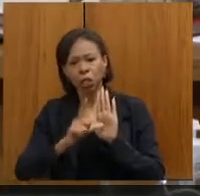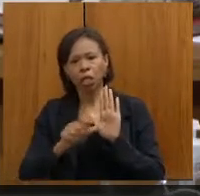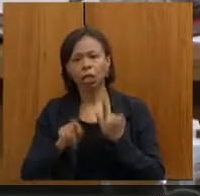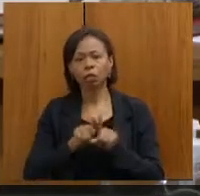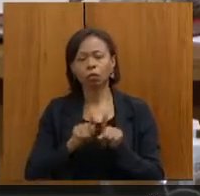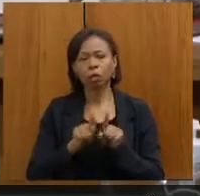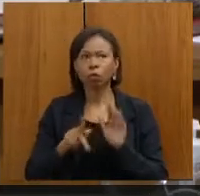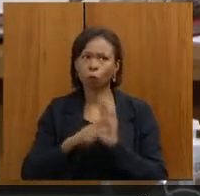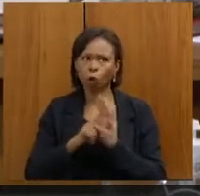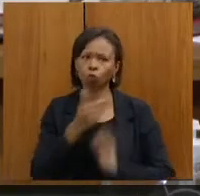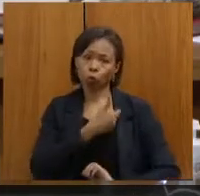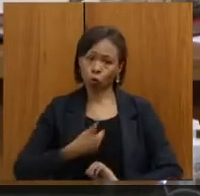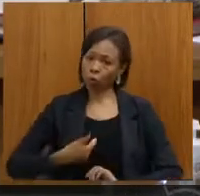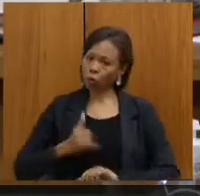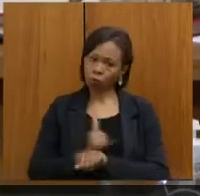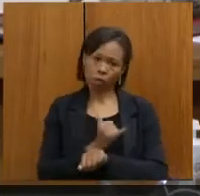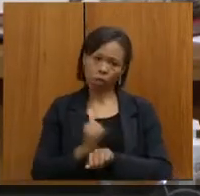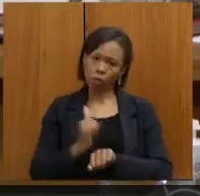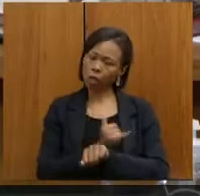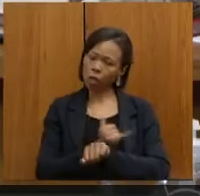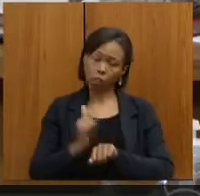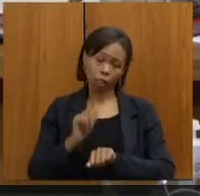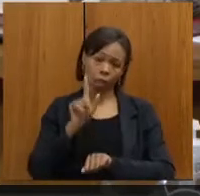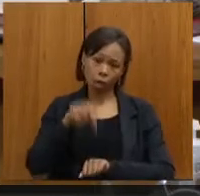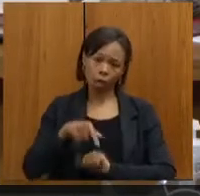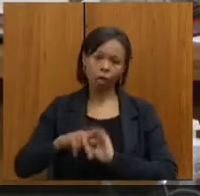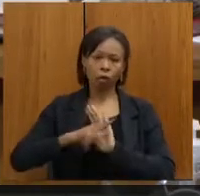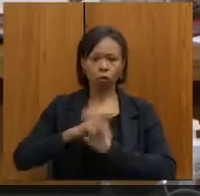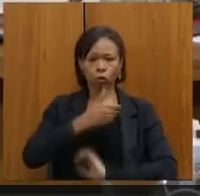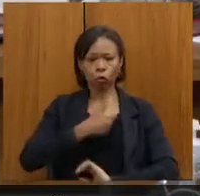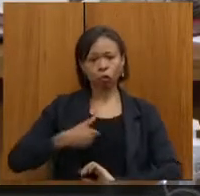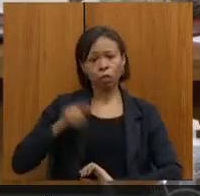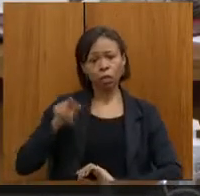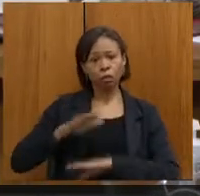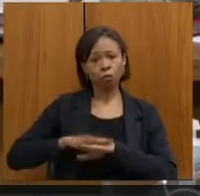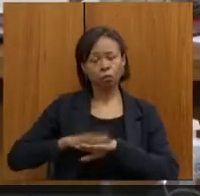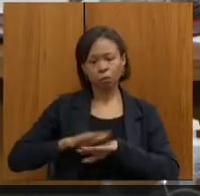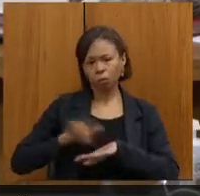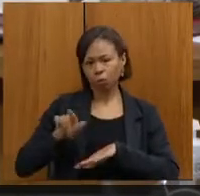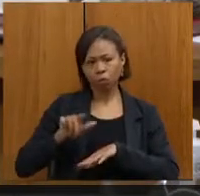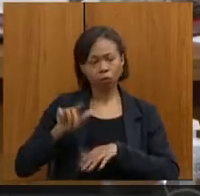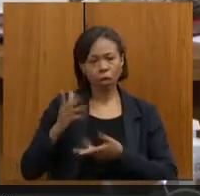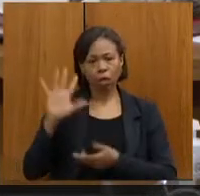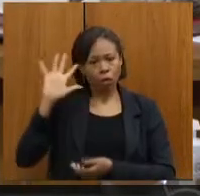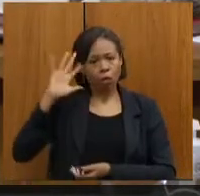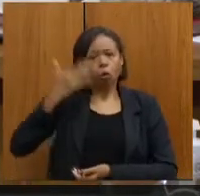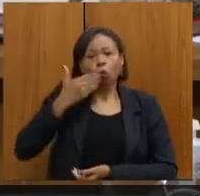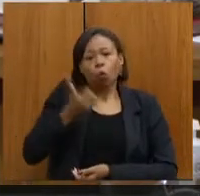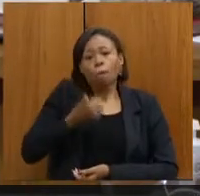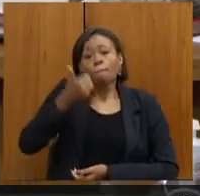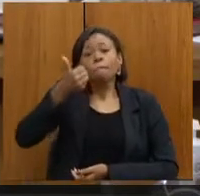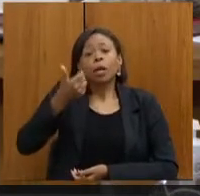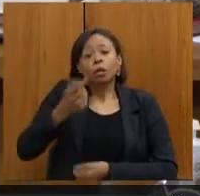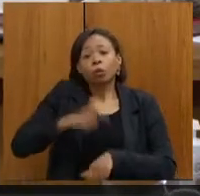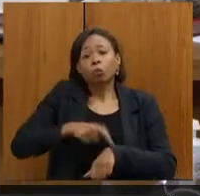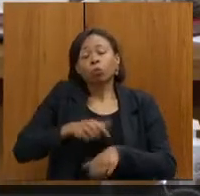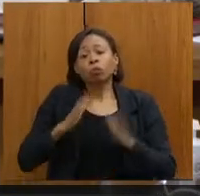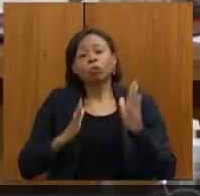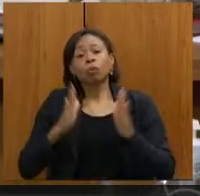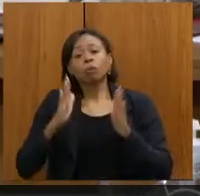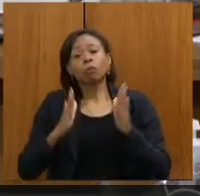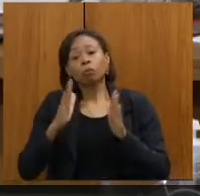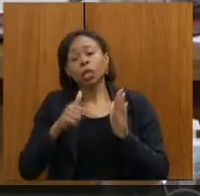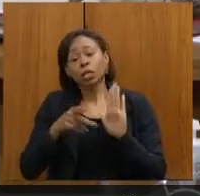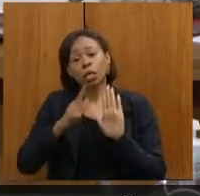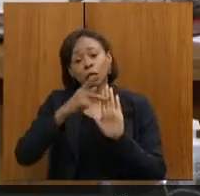propõe uma estratégia do governo né é uma estratégia do governo ele tem que definir ele que vai definir qual é o melhor momento de colocar ou não